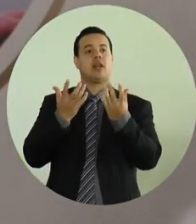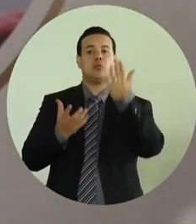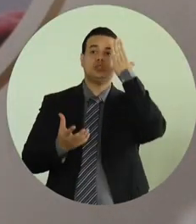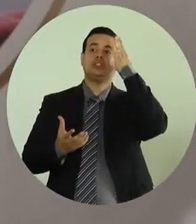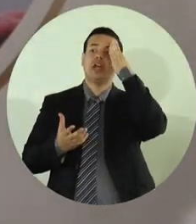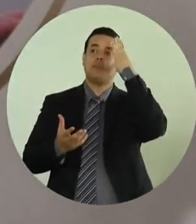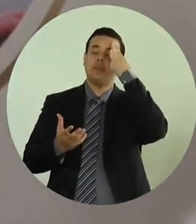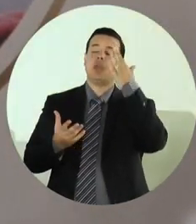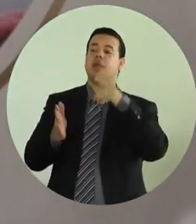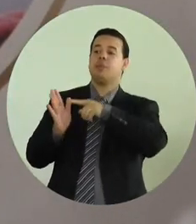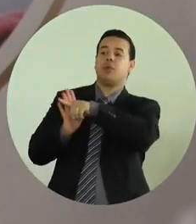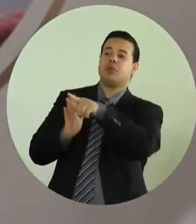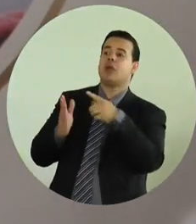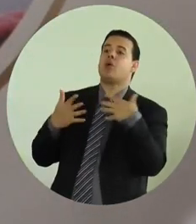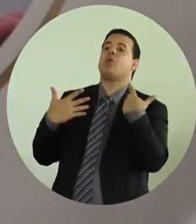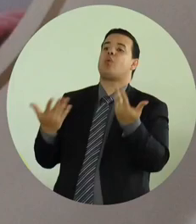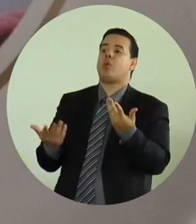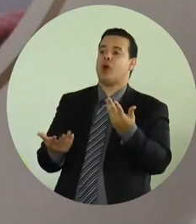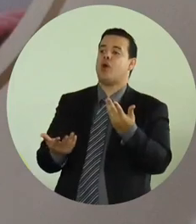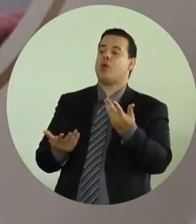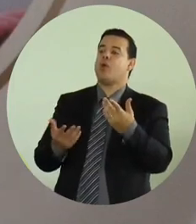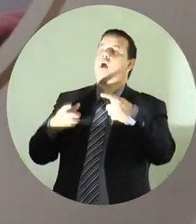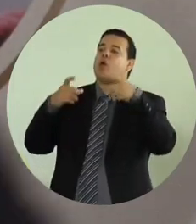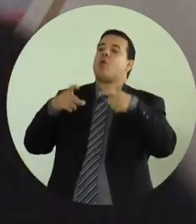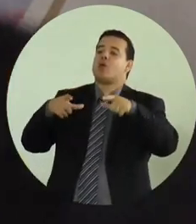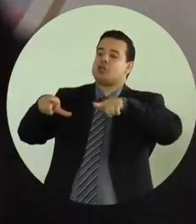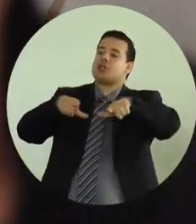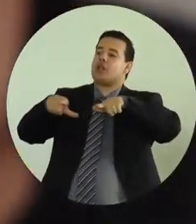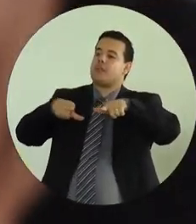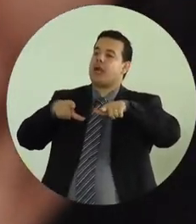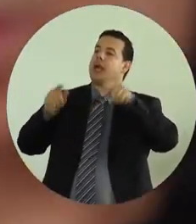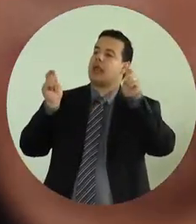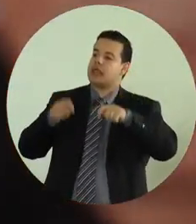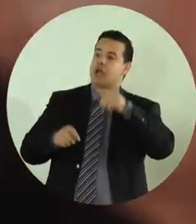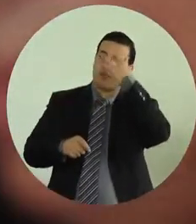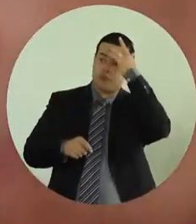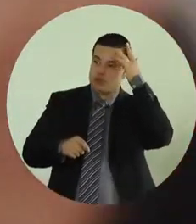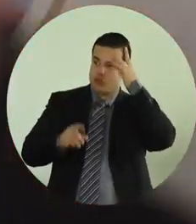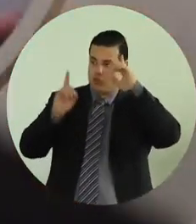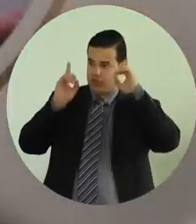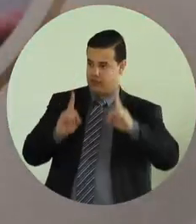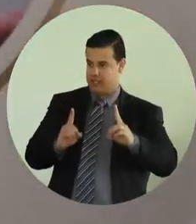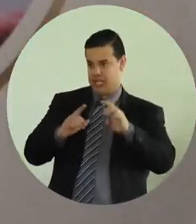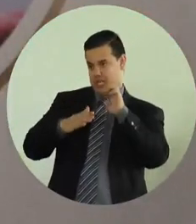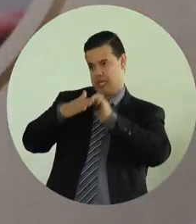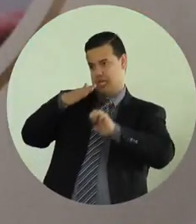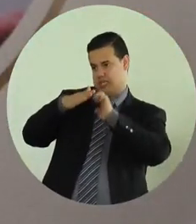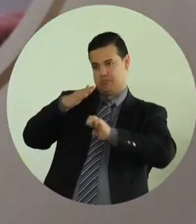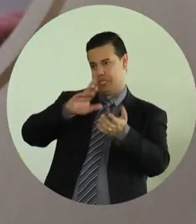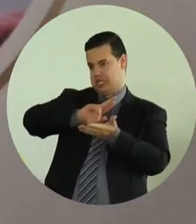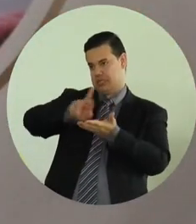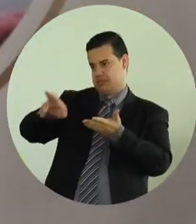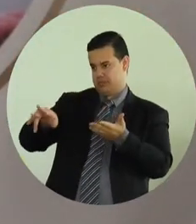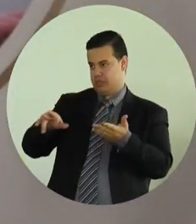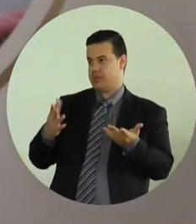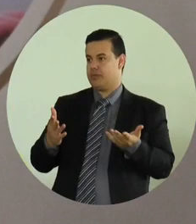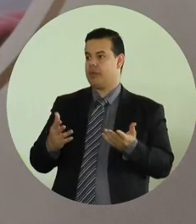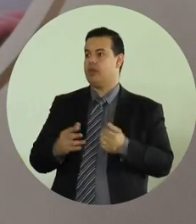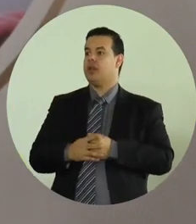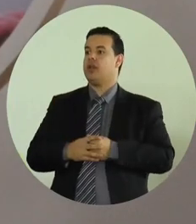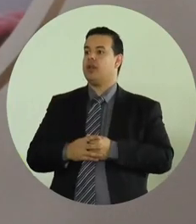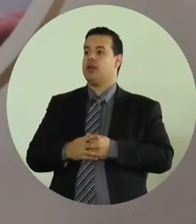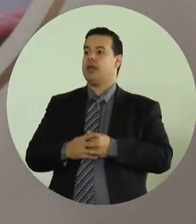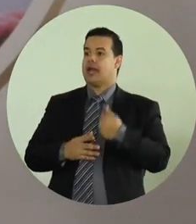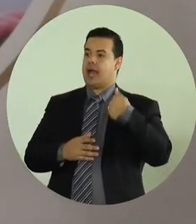eu gostaria de saber qual cargo uma pessoa com deficiência pode ocupar nas empresas. Né? Aí eu